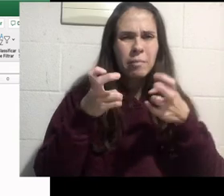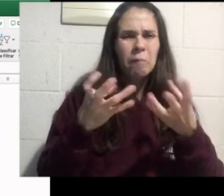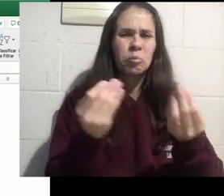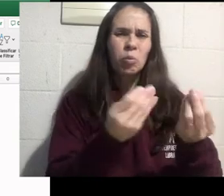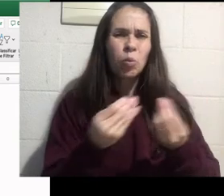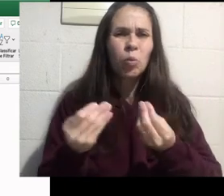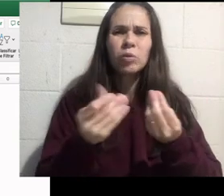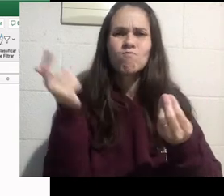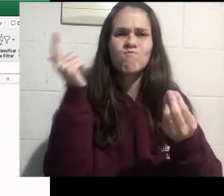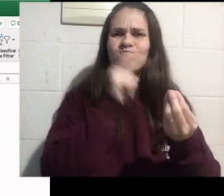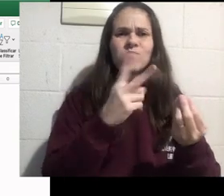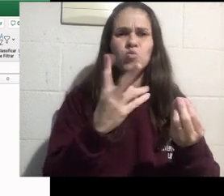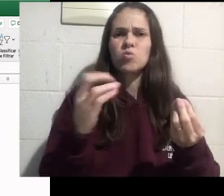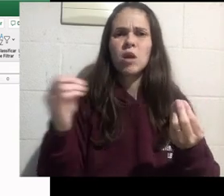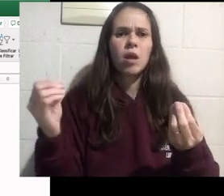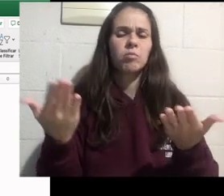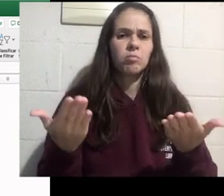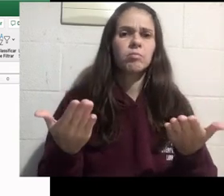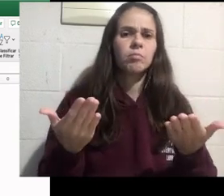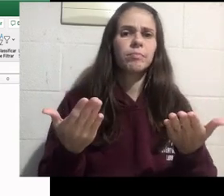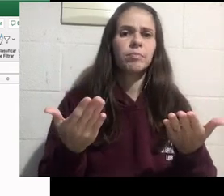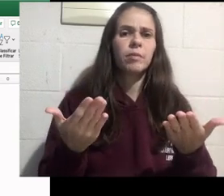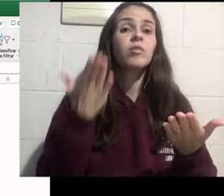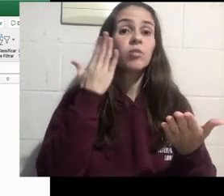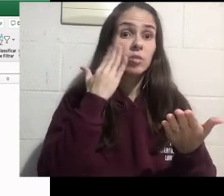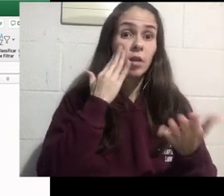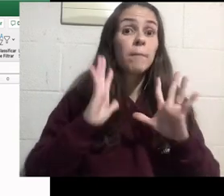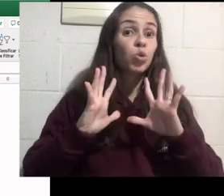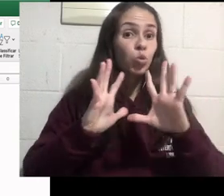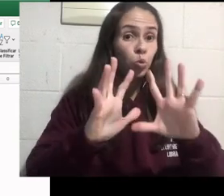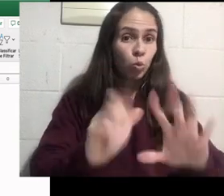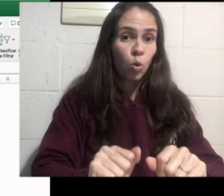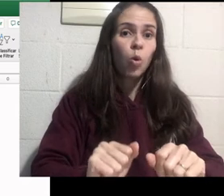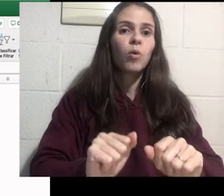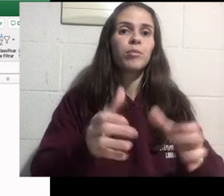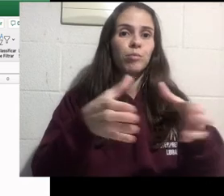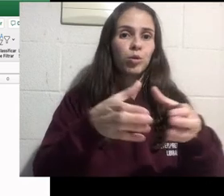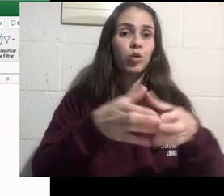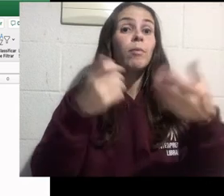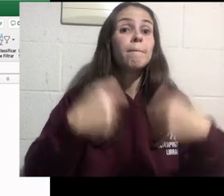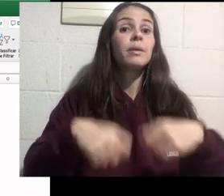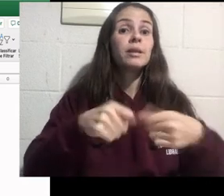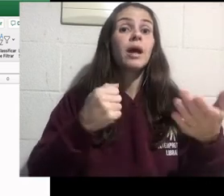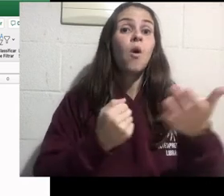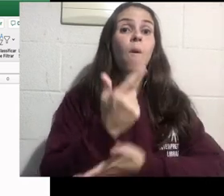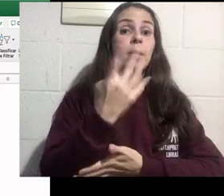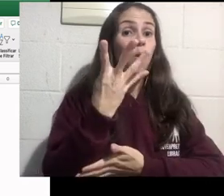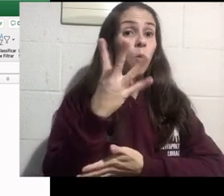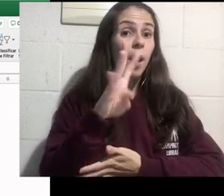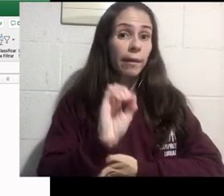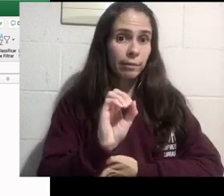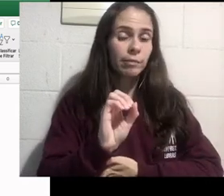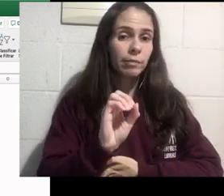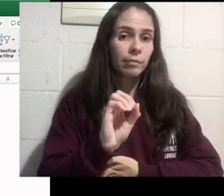vamos conseguir 200 investidores. A gente sabe que todos da turma tem que comprar uma ação cada um, que vai dar 40 ações.